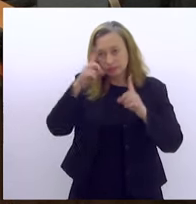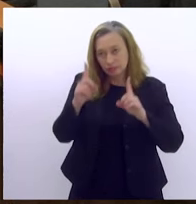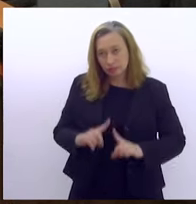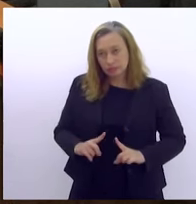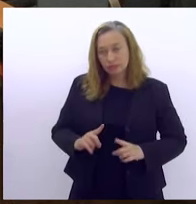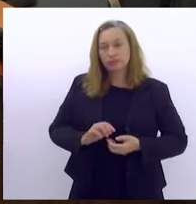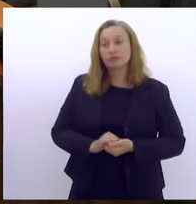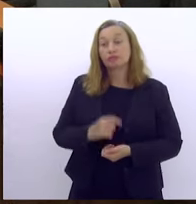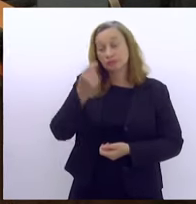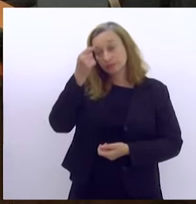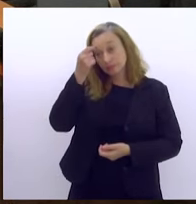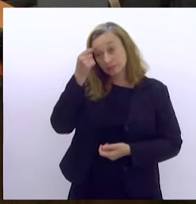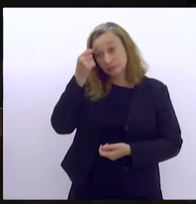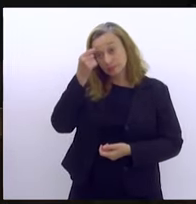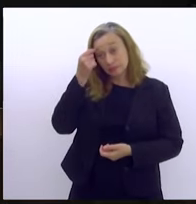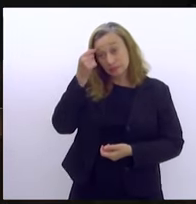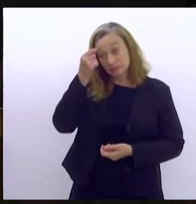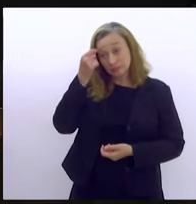deficiência.